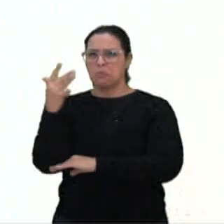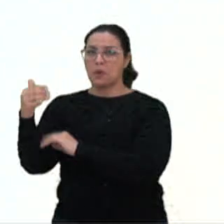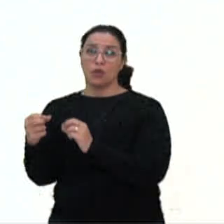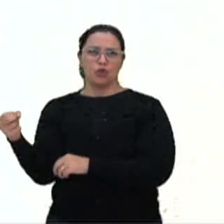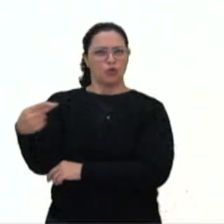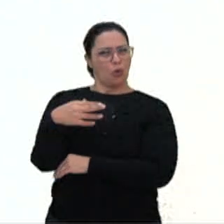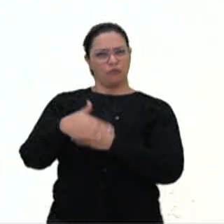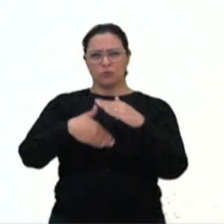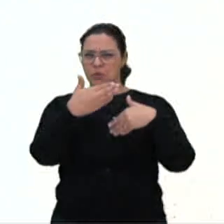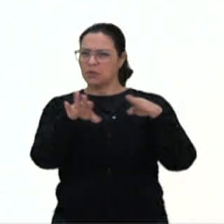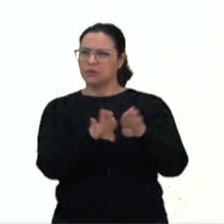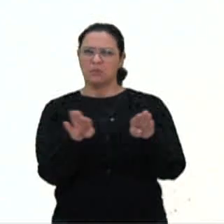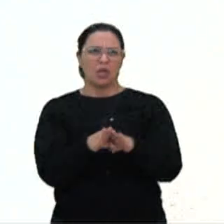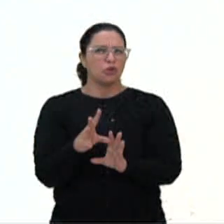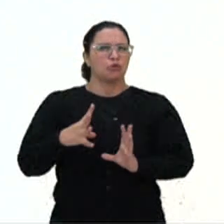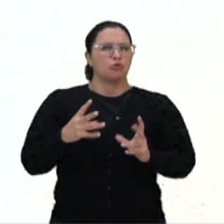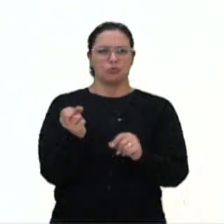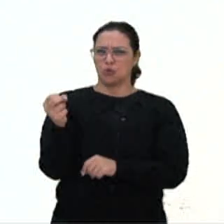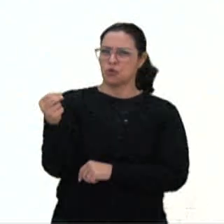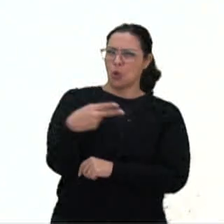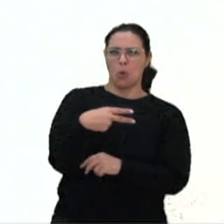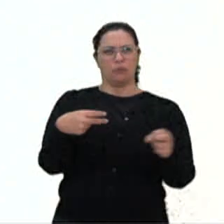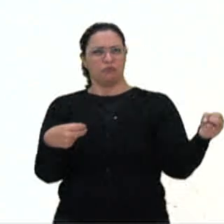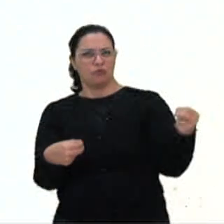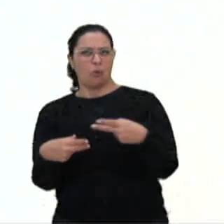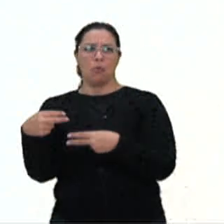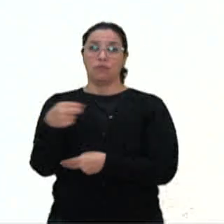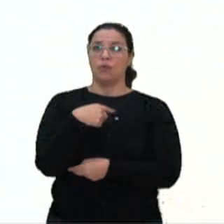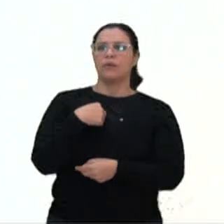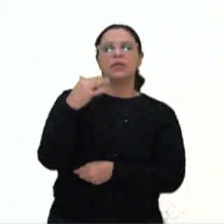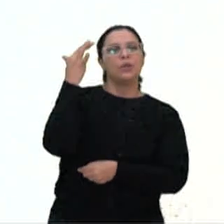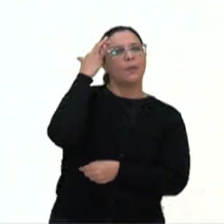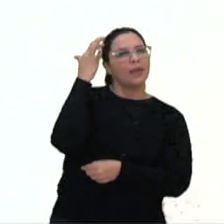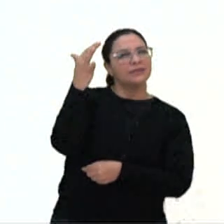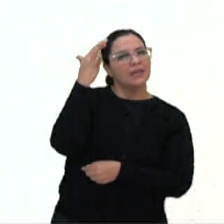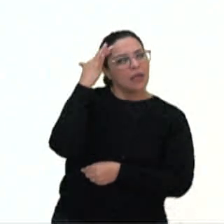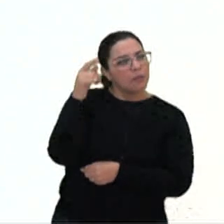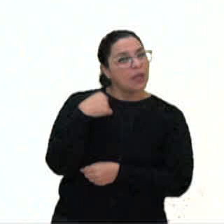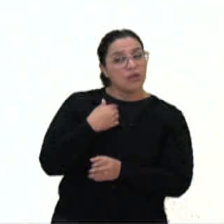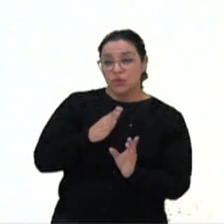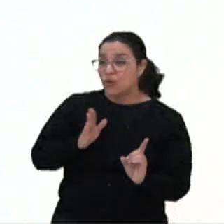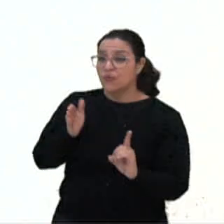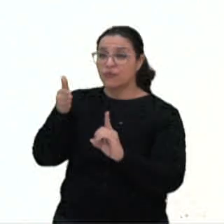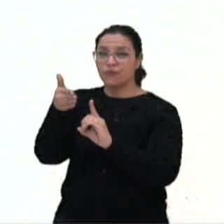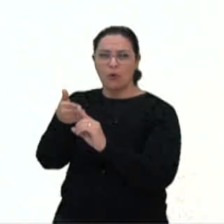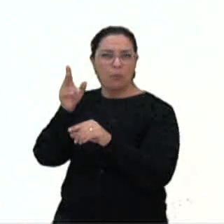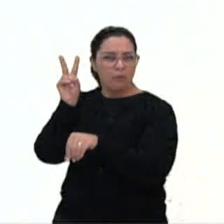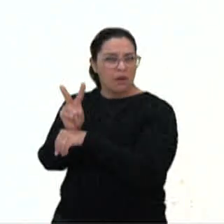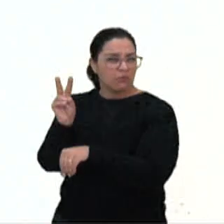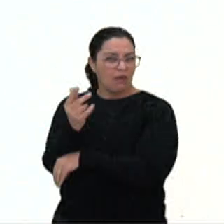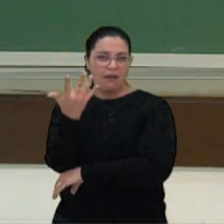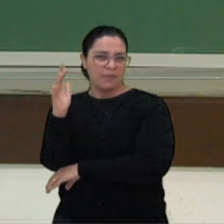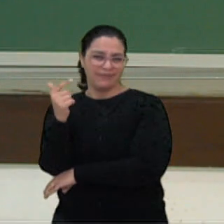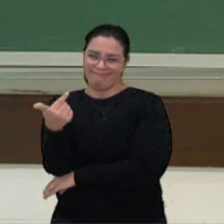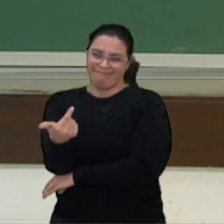novos processos, então é tudo muito novidade e o pensamento ainda não se volta para as questões